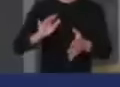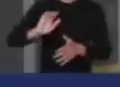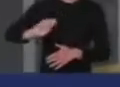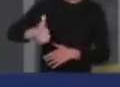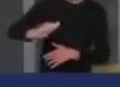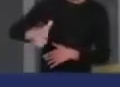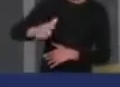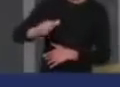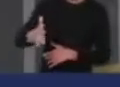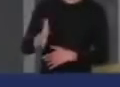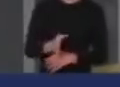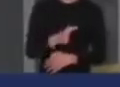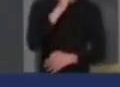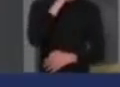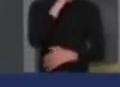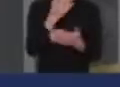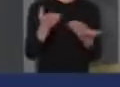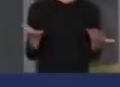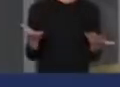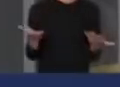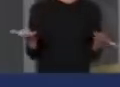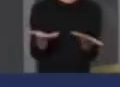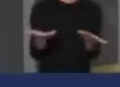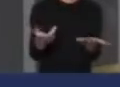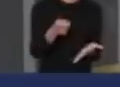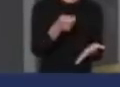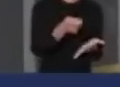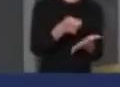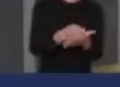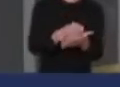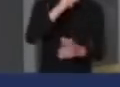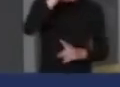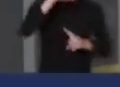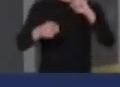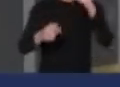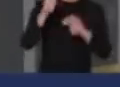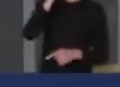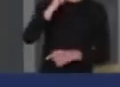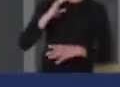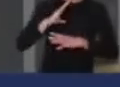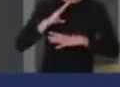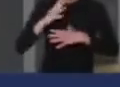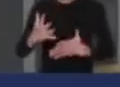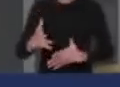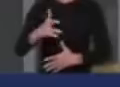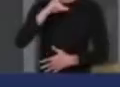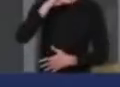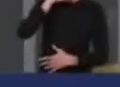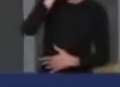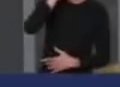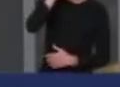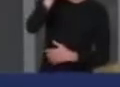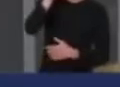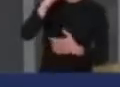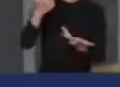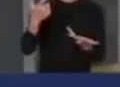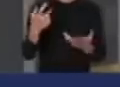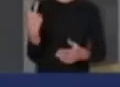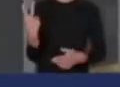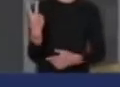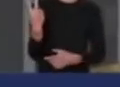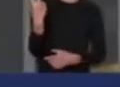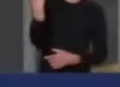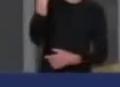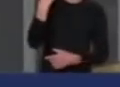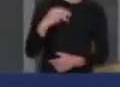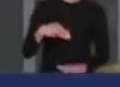ao dar carona para uma filha, para minha filha, a gente deu carona para uma colega dela, uma adolescente trans, e depois só ficava